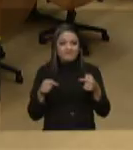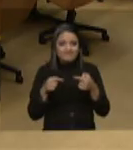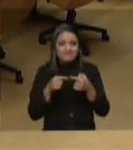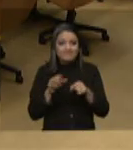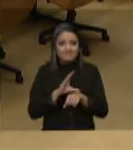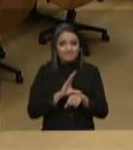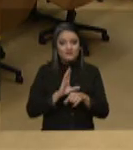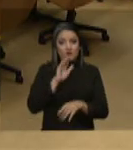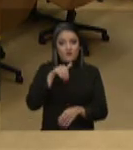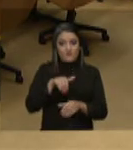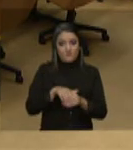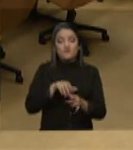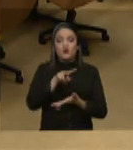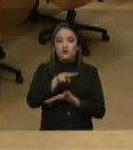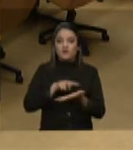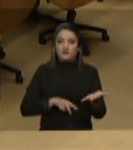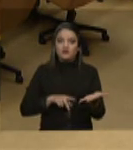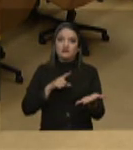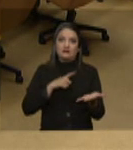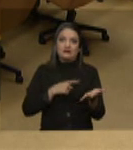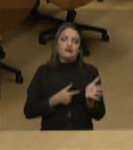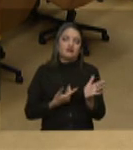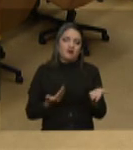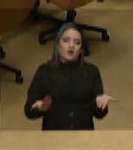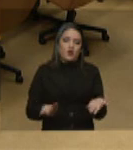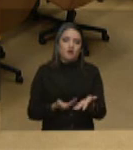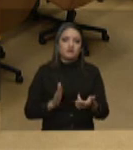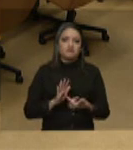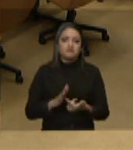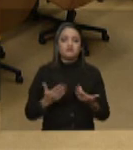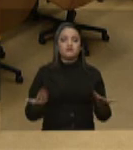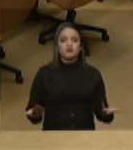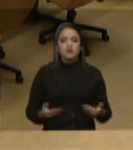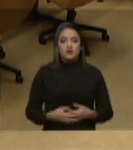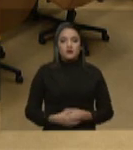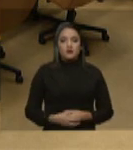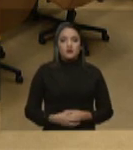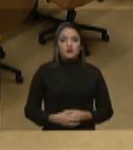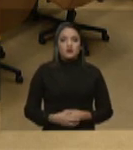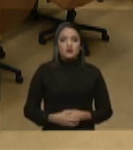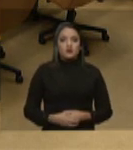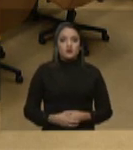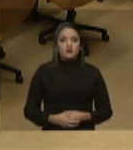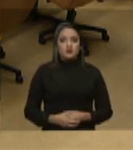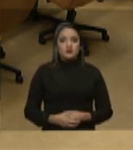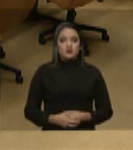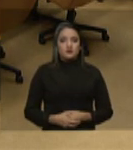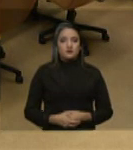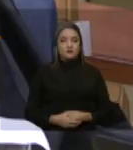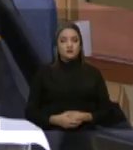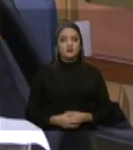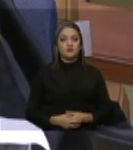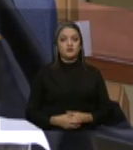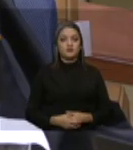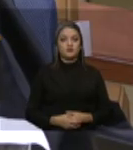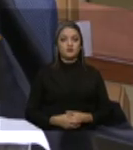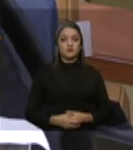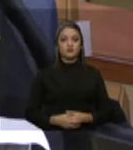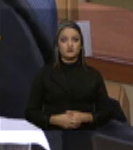que o voto Vista trouxe a colação portanto chora Presidente embora o